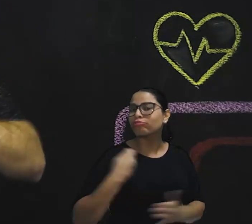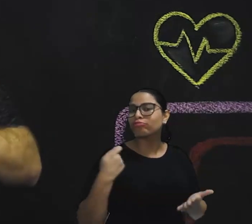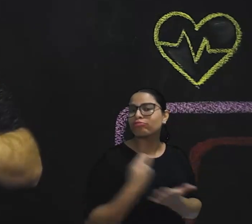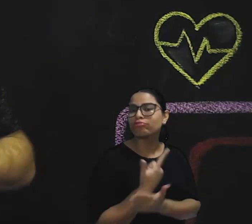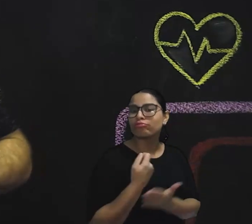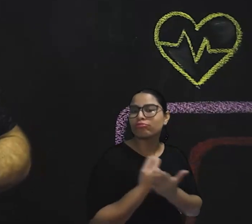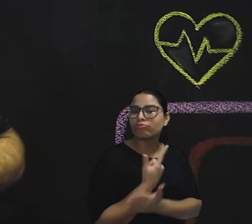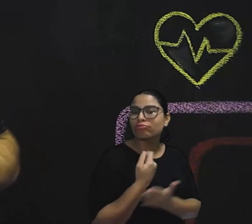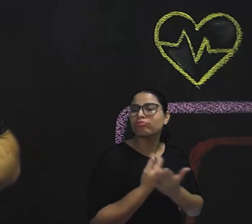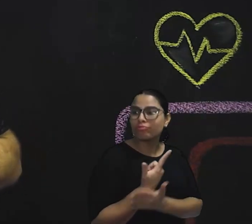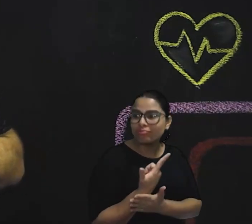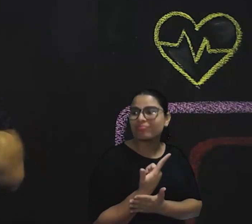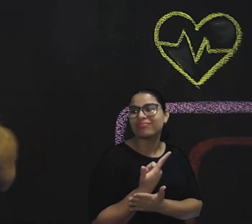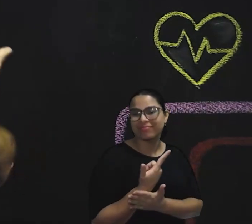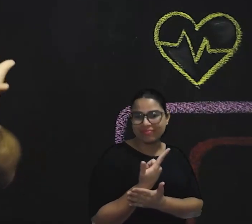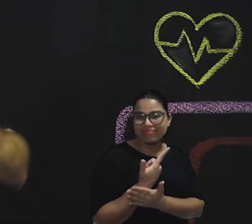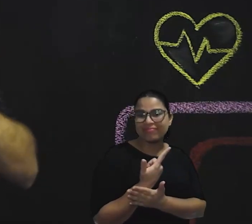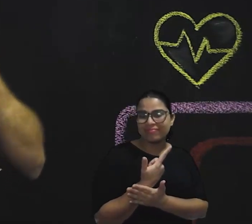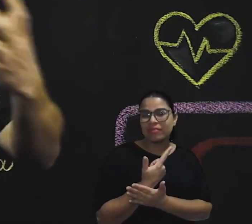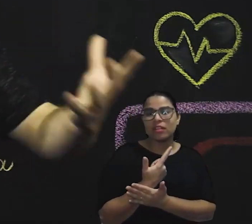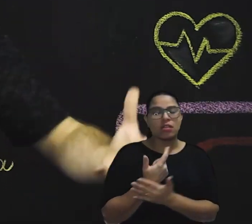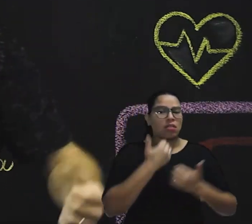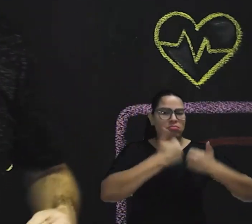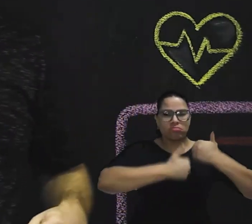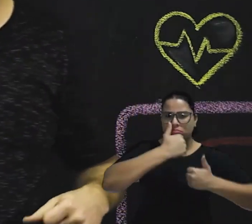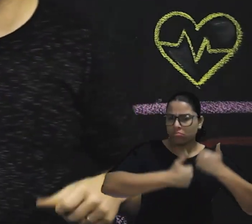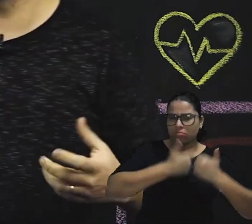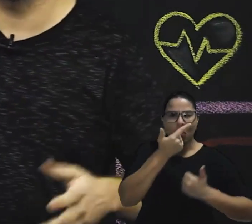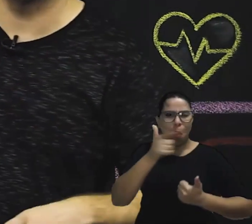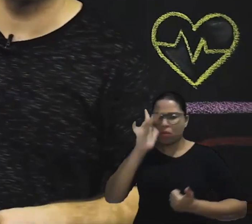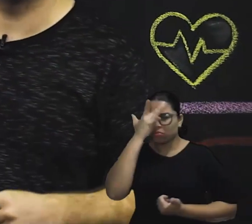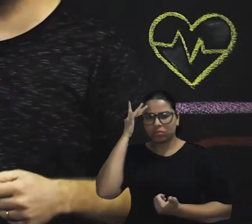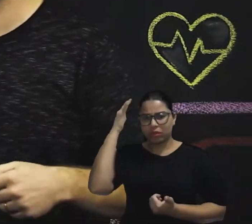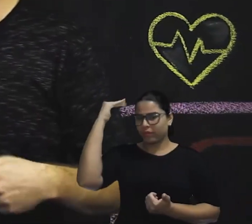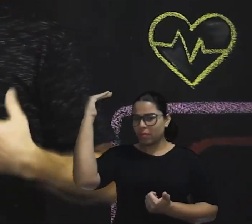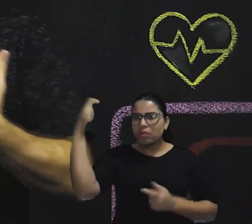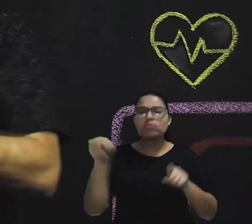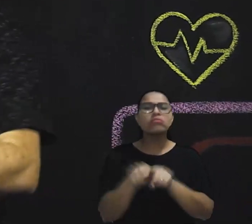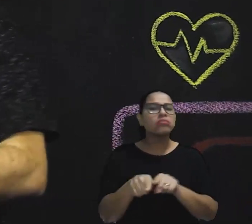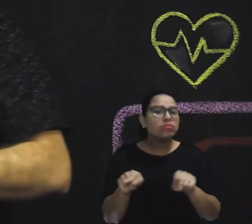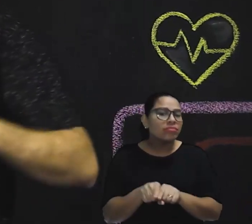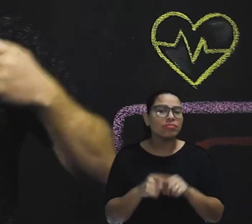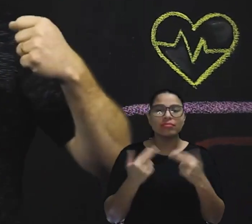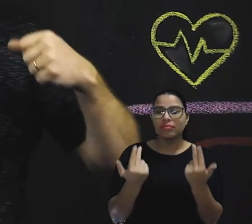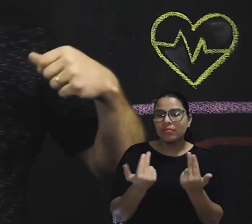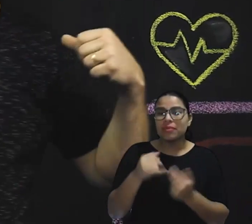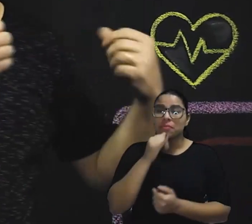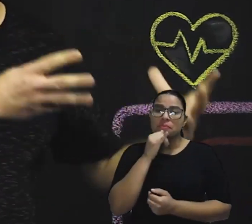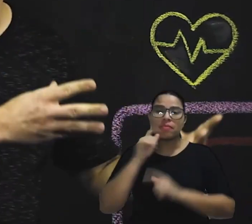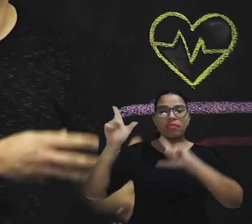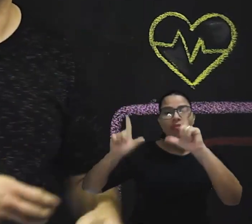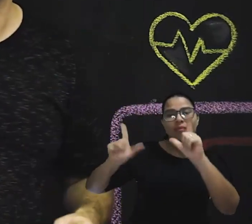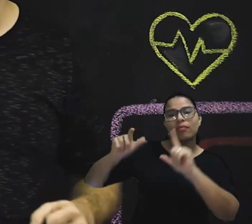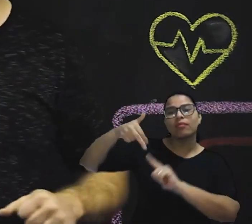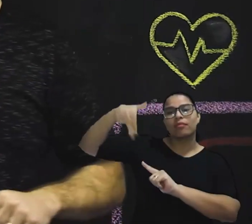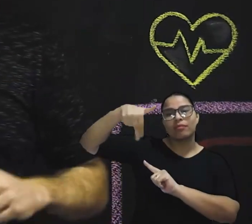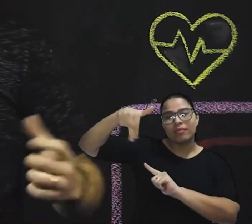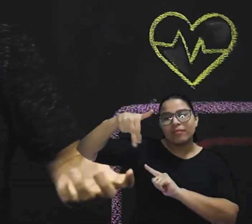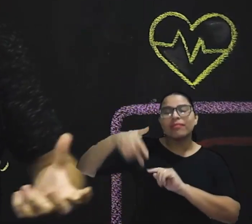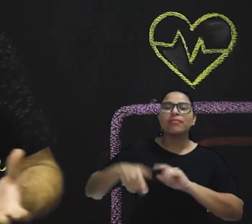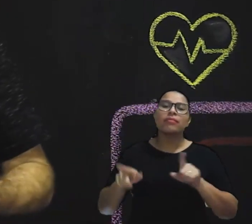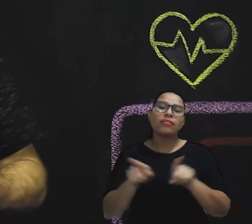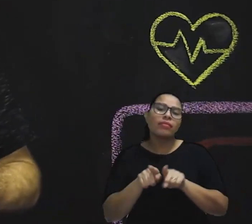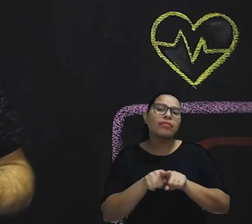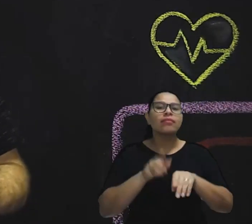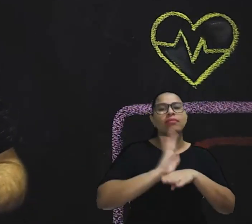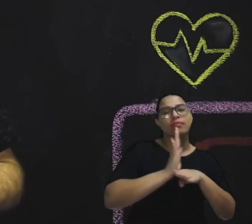Assim como futebolistas, outros esportistas, isso acontece também aí nas novelas, acontece no cinema, acontece